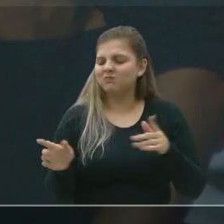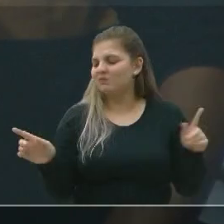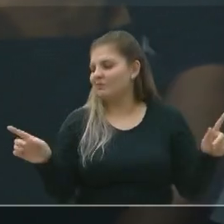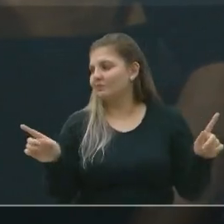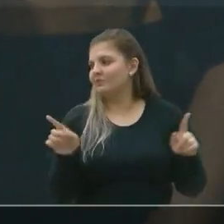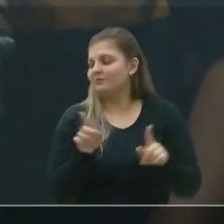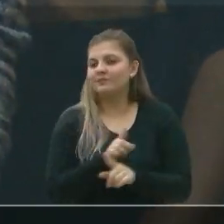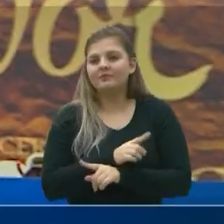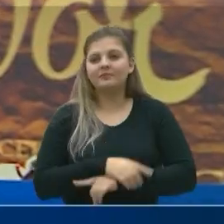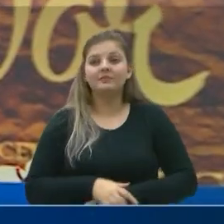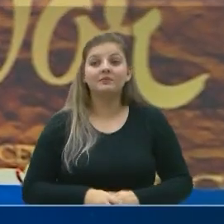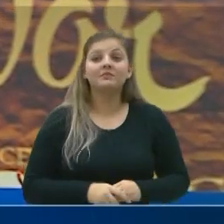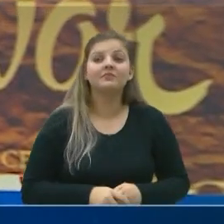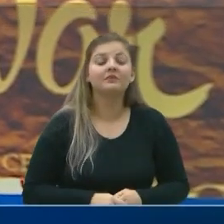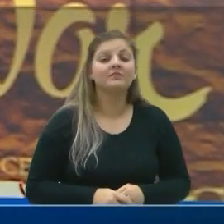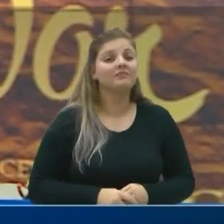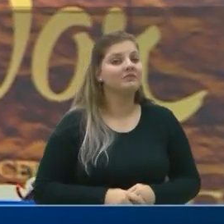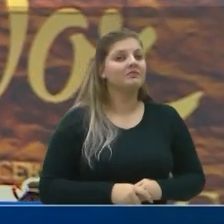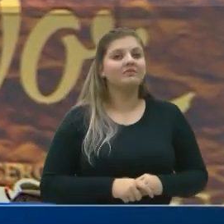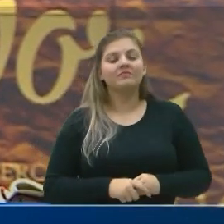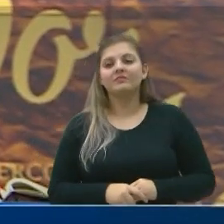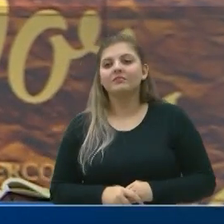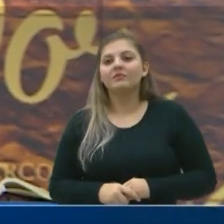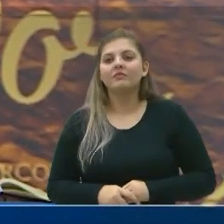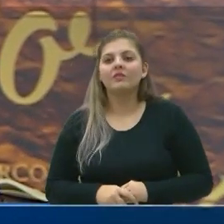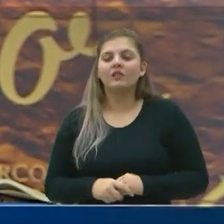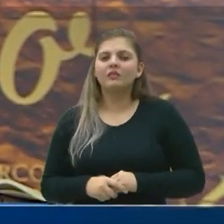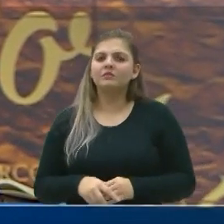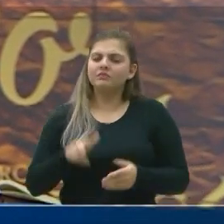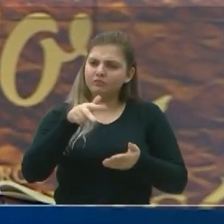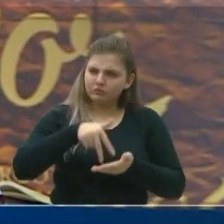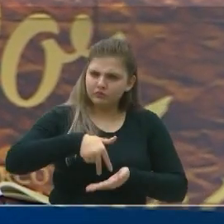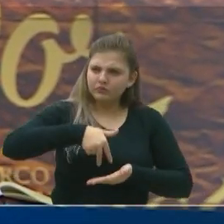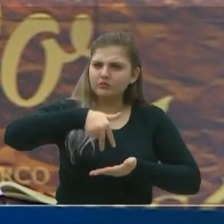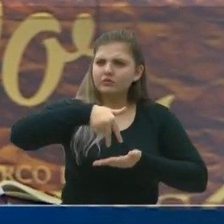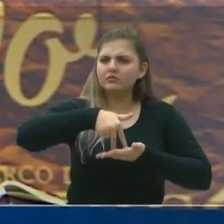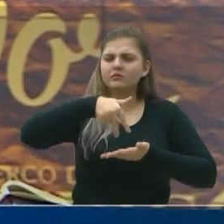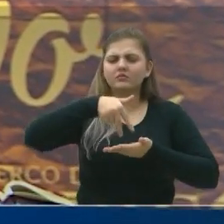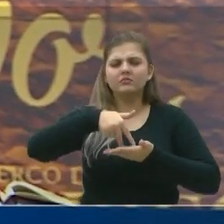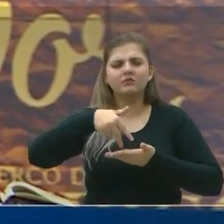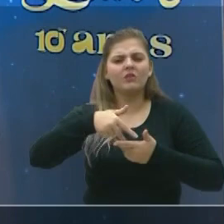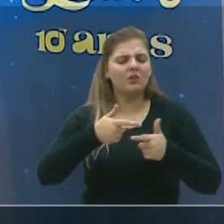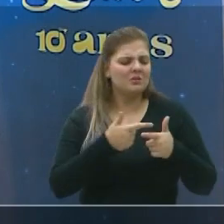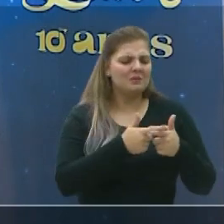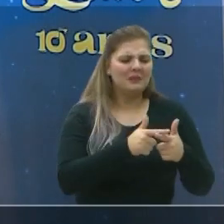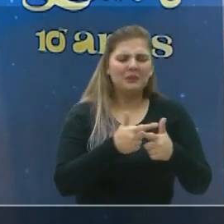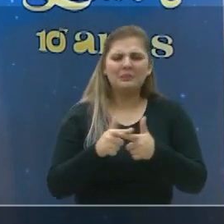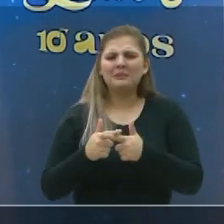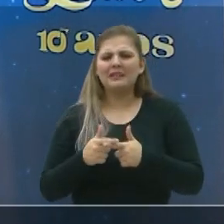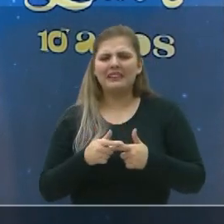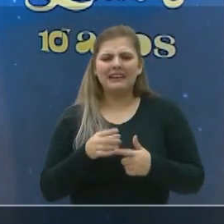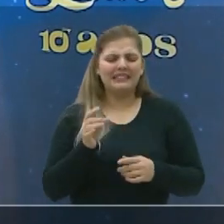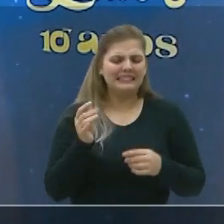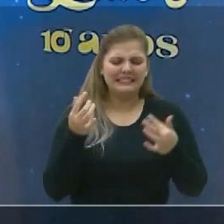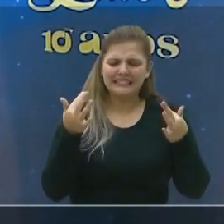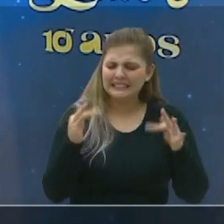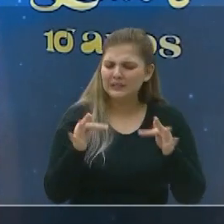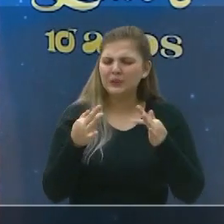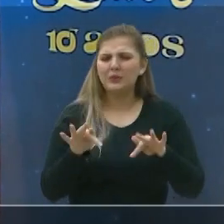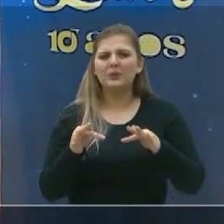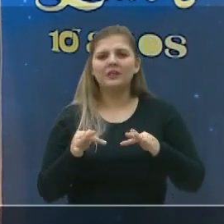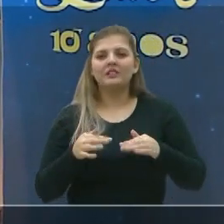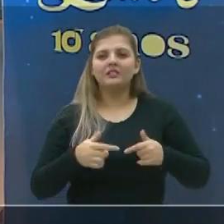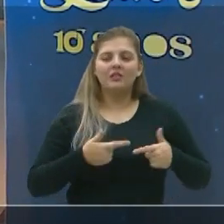declarar sobre os problemas, as dores, sobre as nossas famílias, que Ele não perde as batalhas. Vai